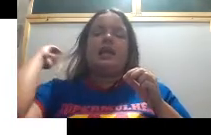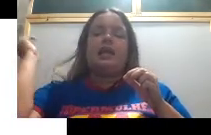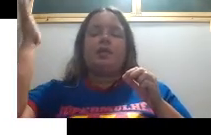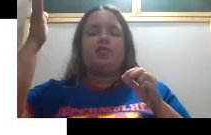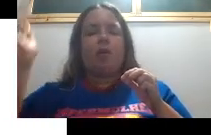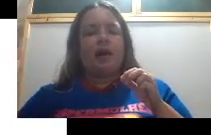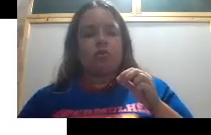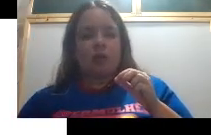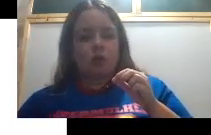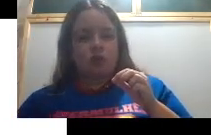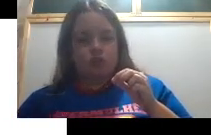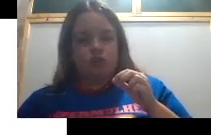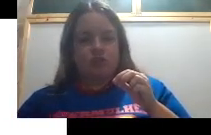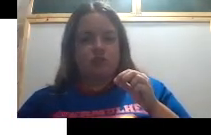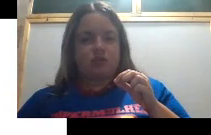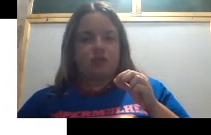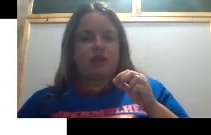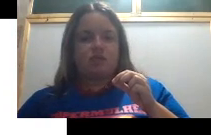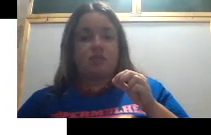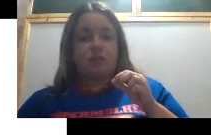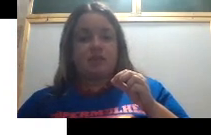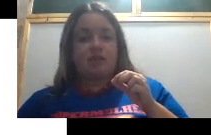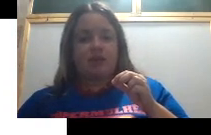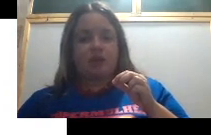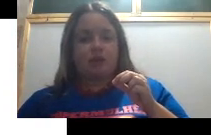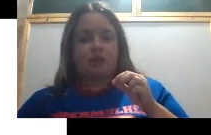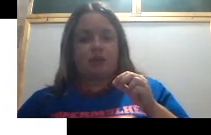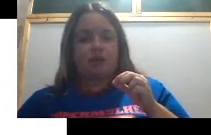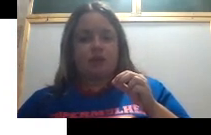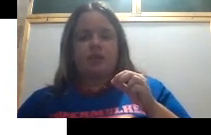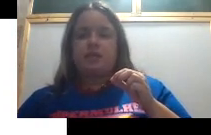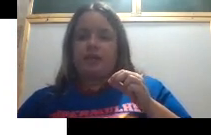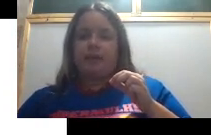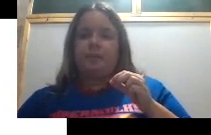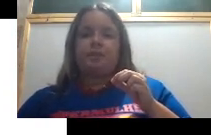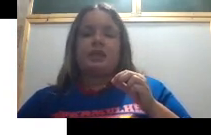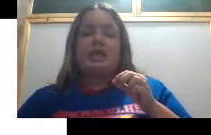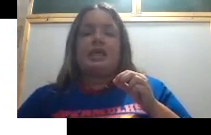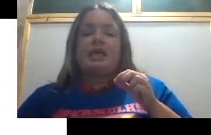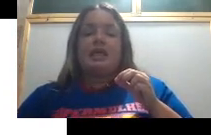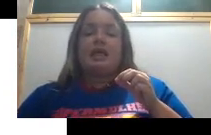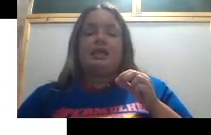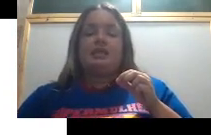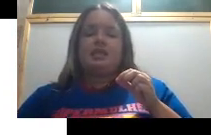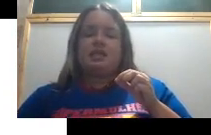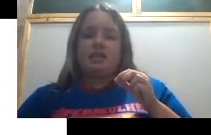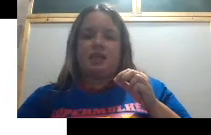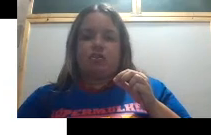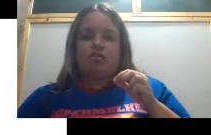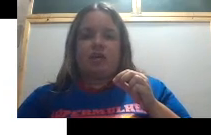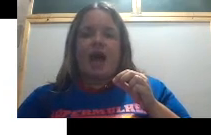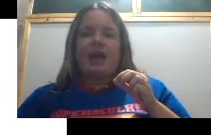por que lembra um formato de uma cruz Se você olhar se você observar aqui ó é a